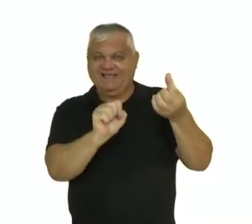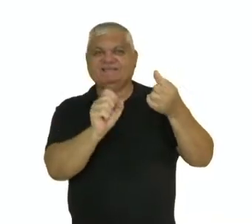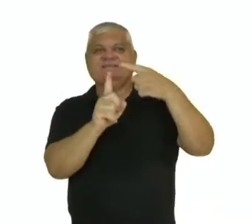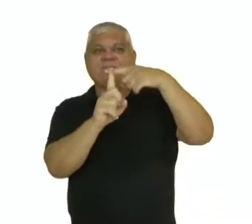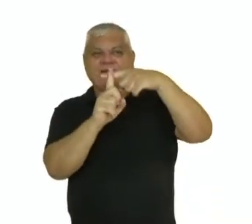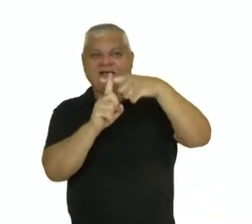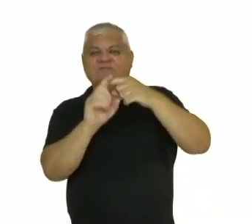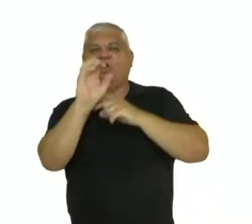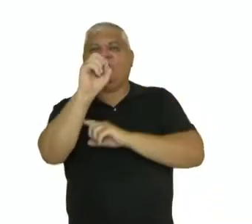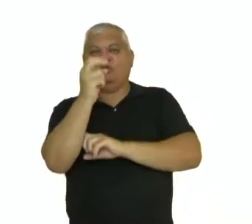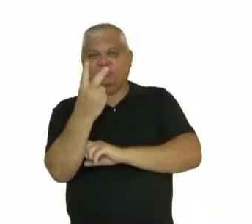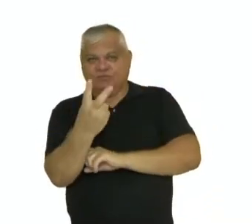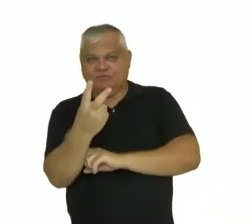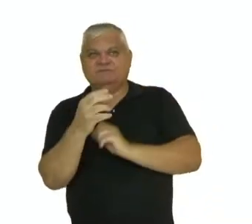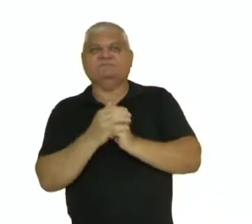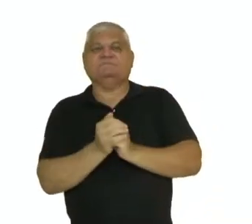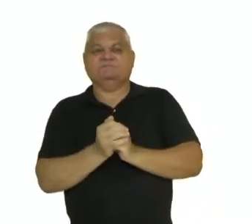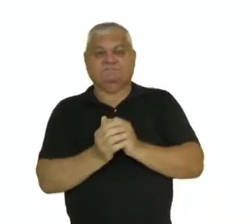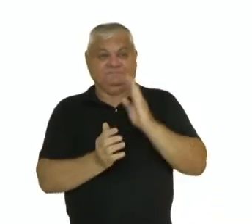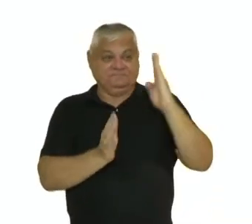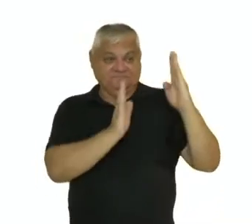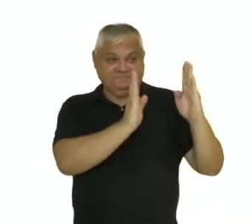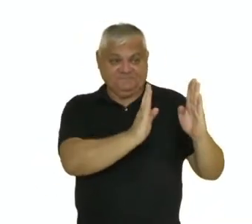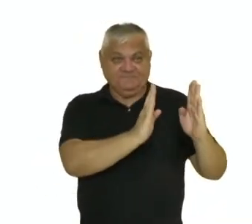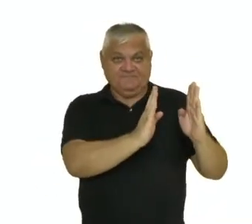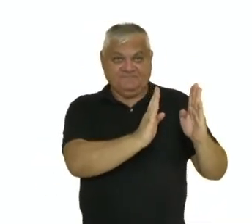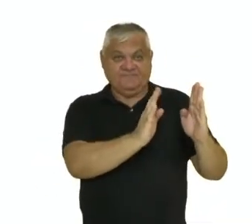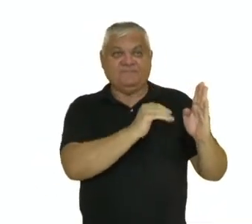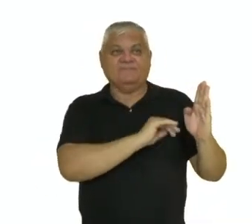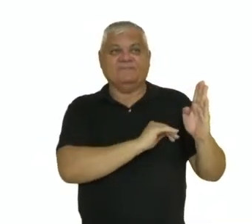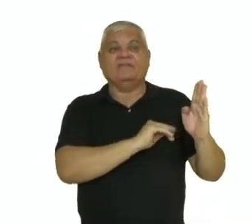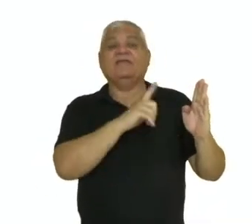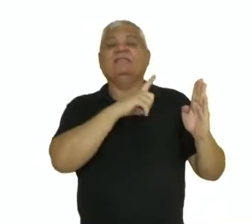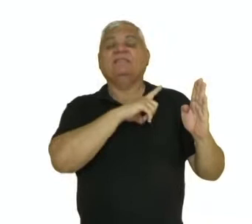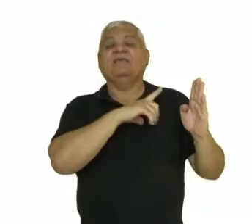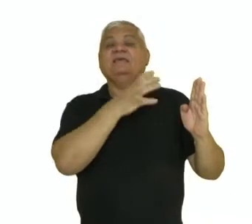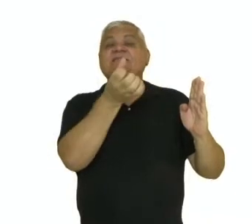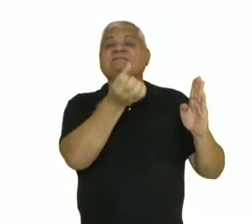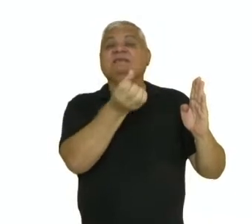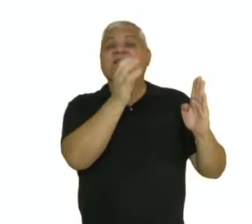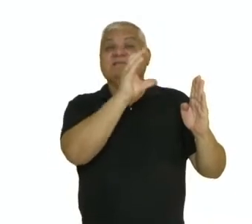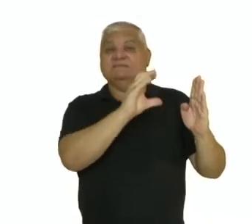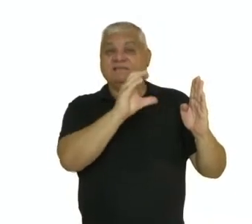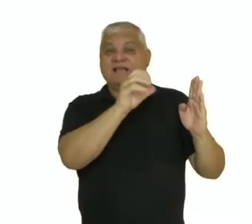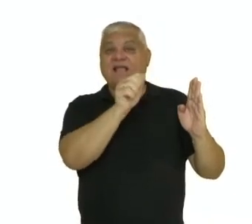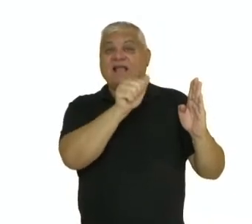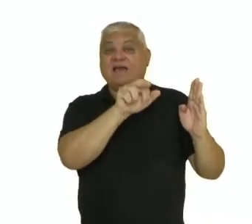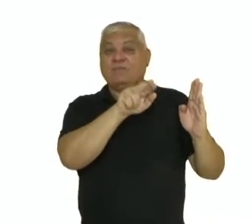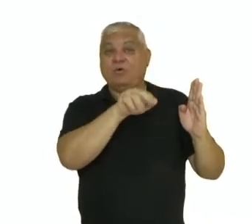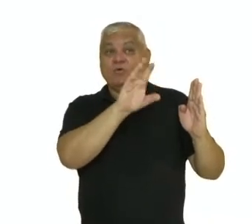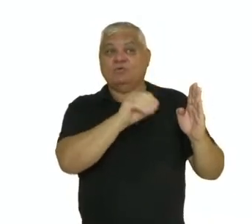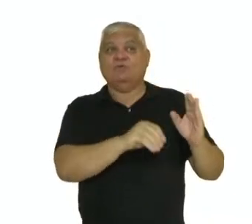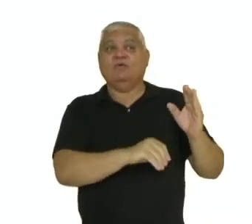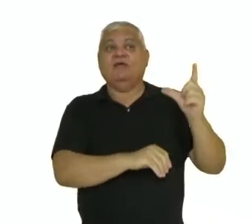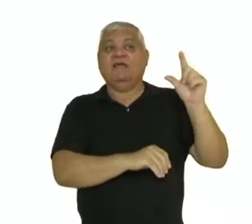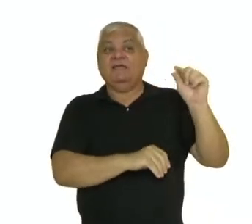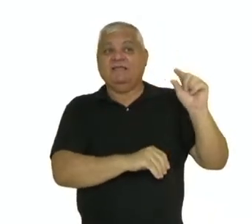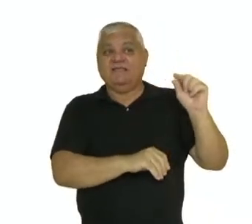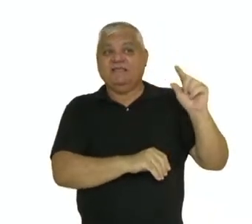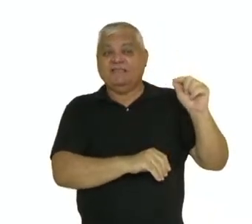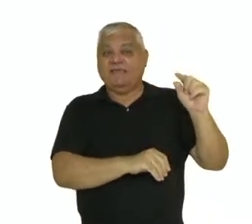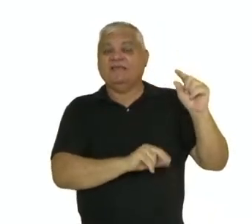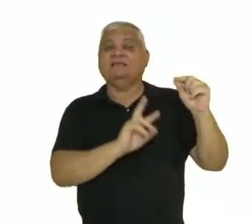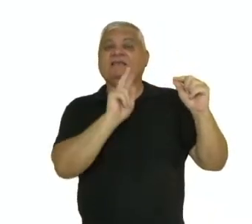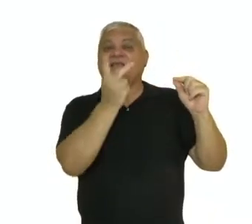C6H10O5 mais um O2 lá. Então, deste lado da seta, no lado dos reagentes, a gente vai ter 6 carbonos, tirei o número daqui